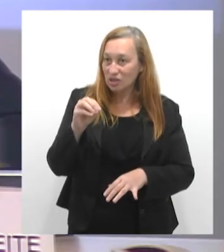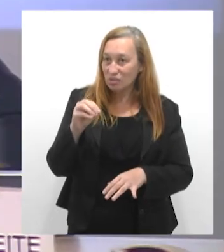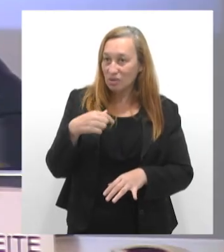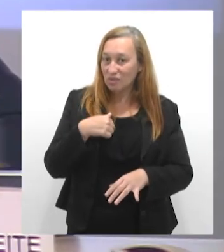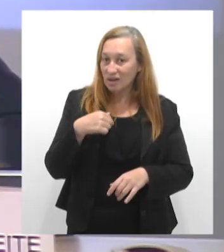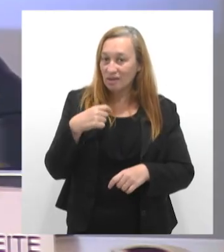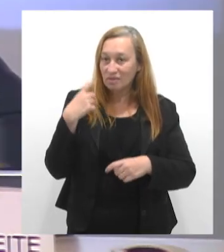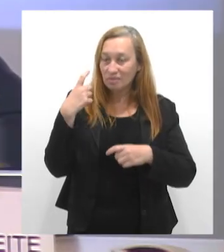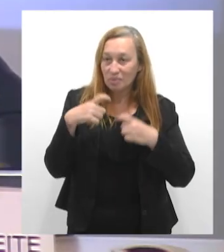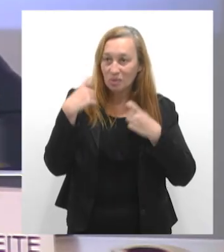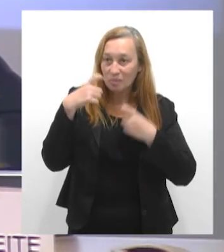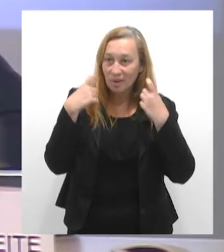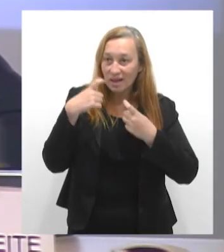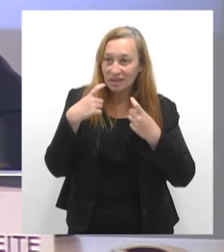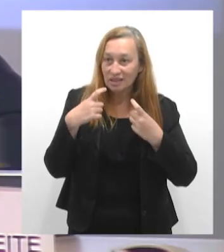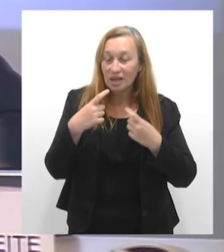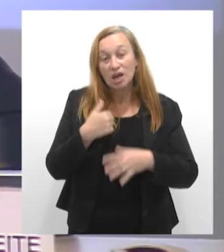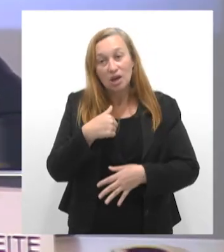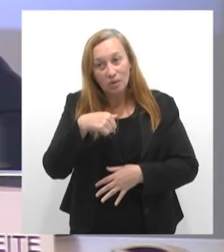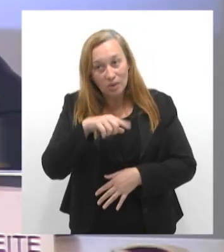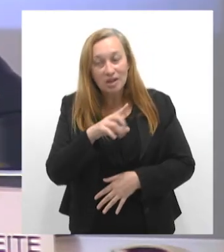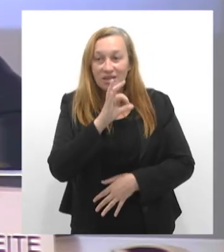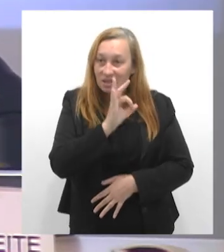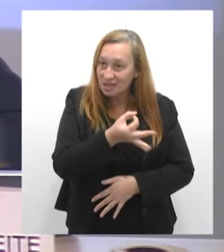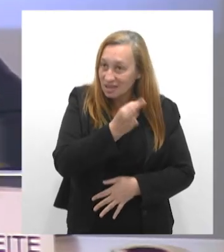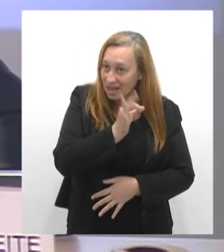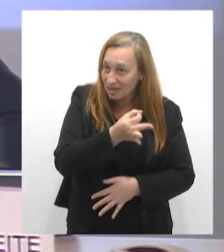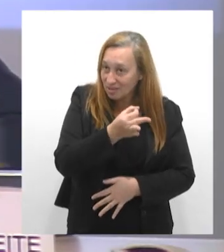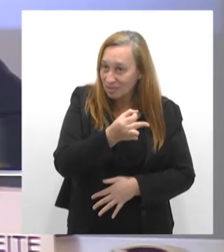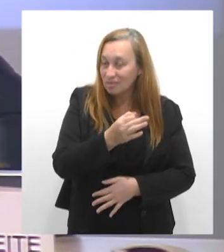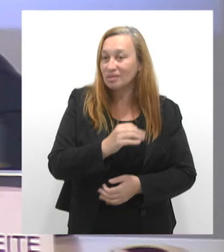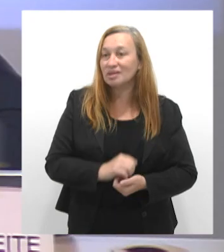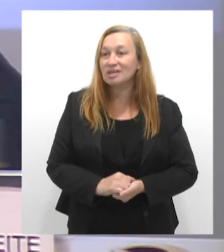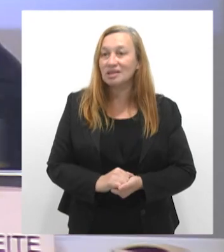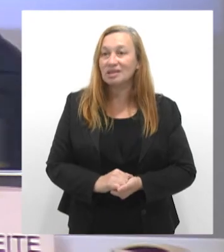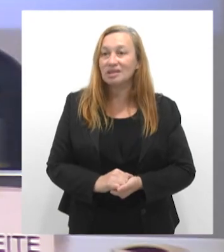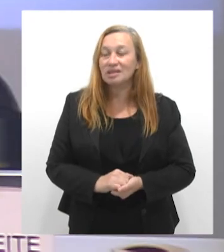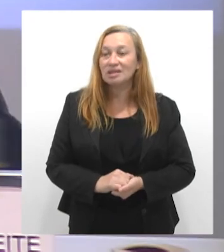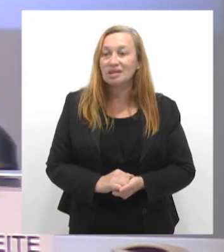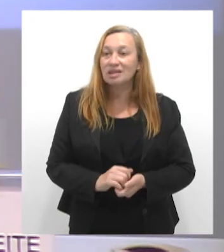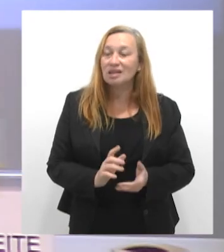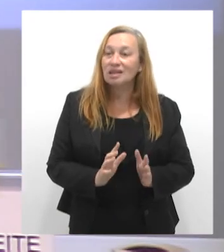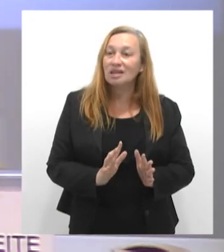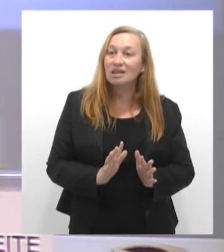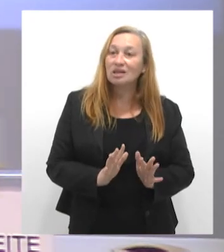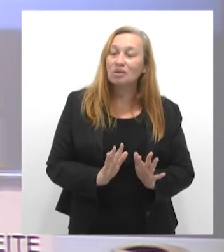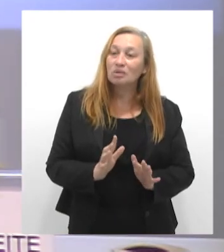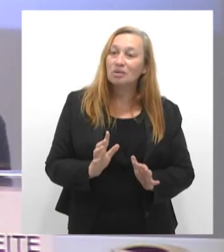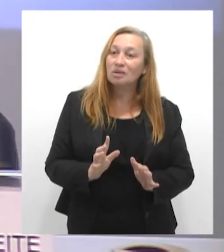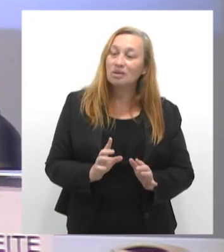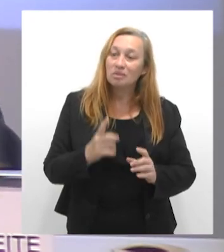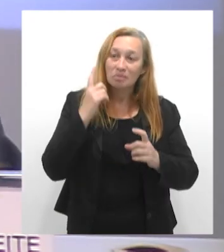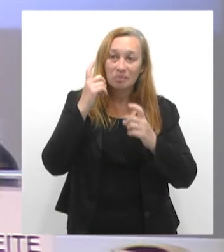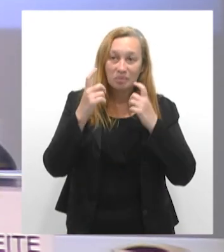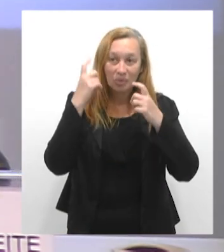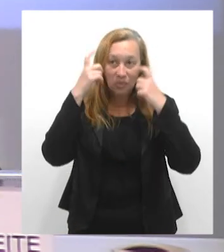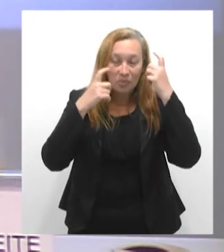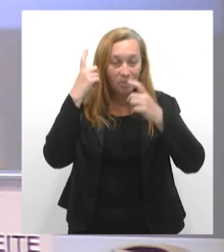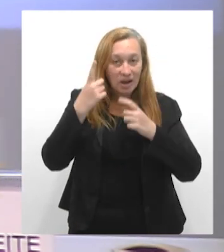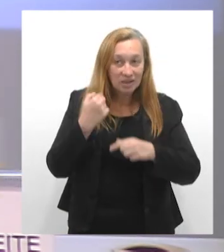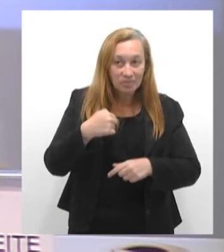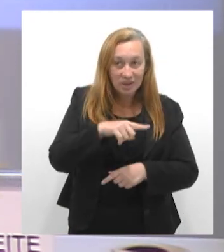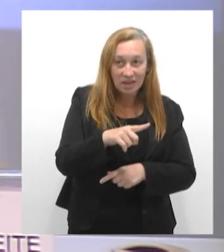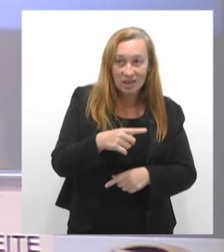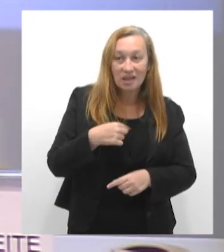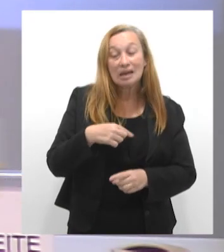desespero. E aí eu ia, de fato, muito angustiado para aquela... Ainda dizem que a gente